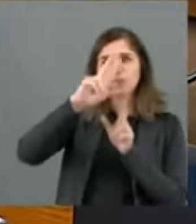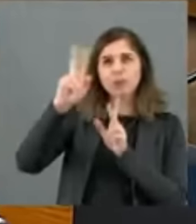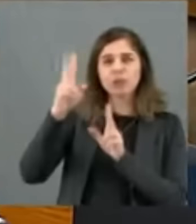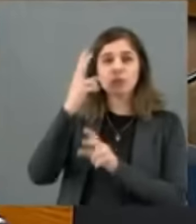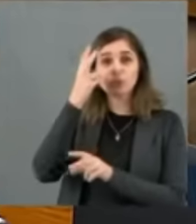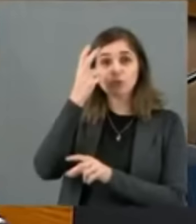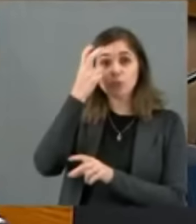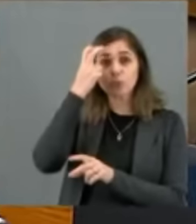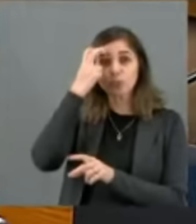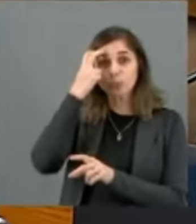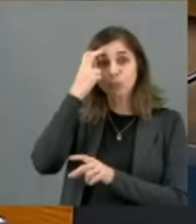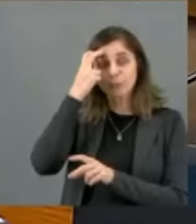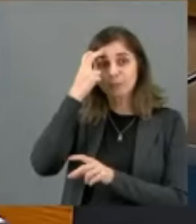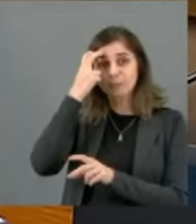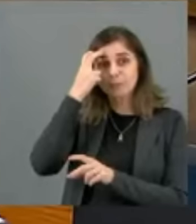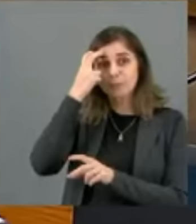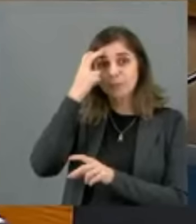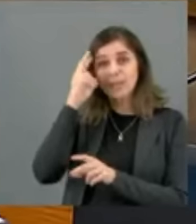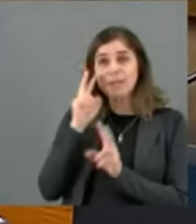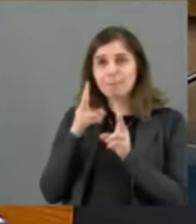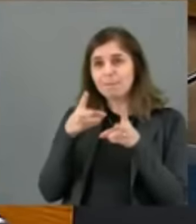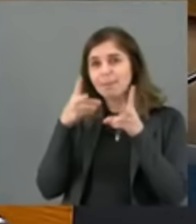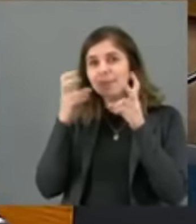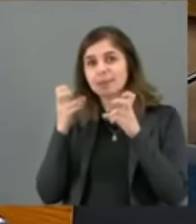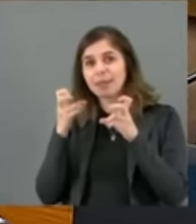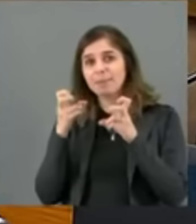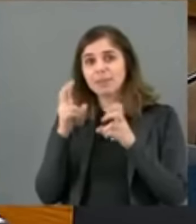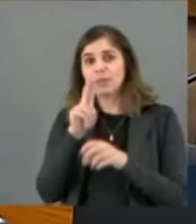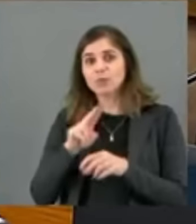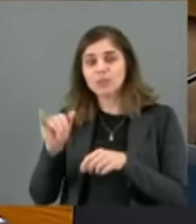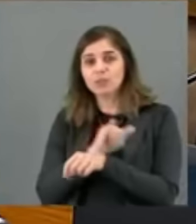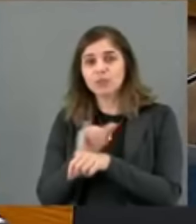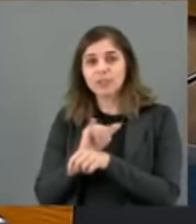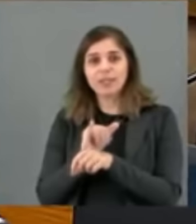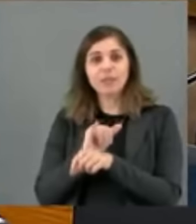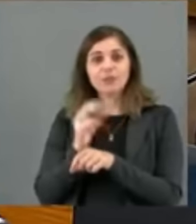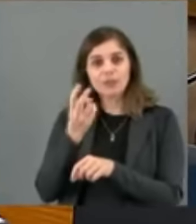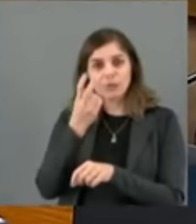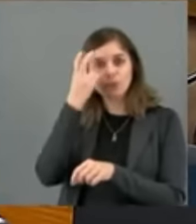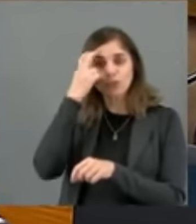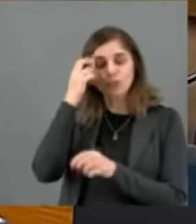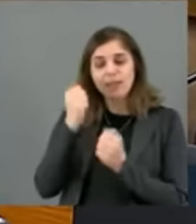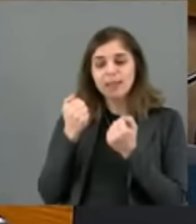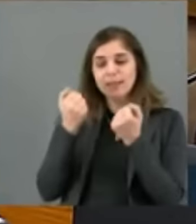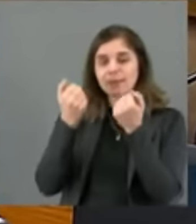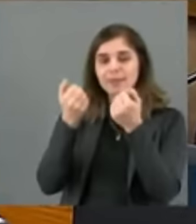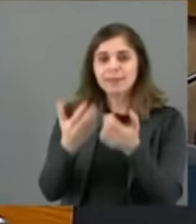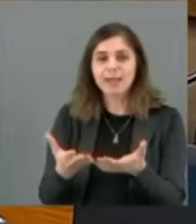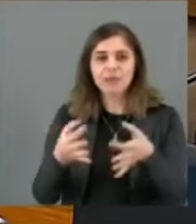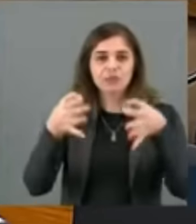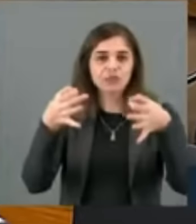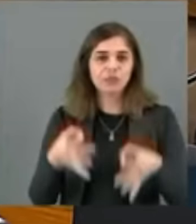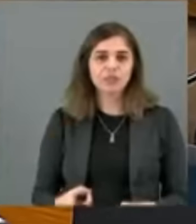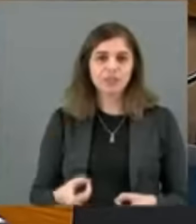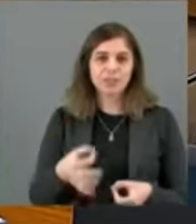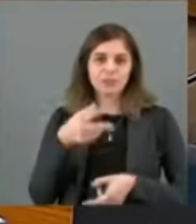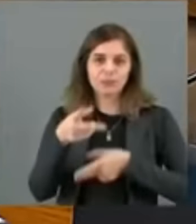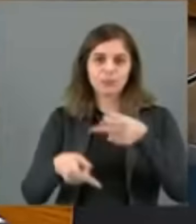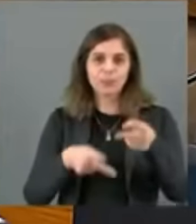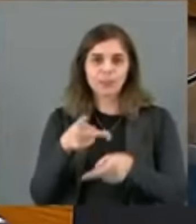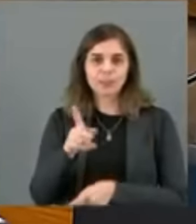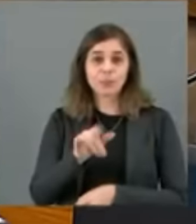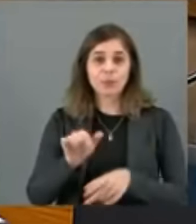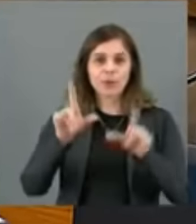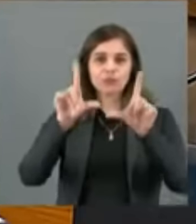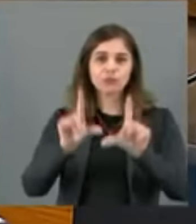é através da cultura que nós vamos efetivamente dar dignidade à população. Porque através da cultura nós vamos reduzir